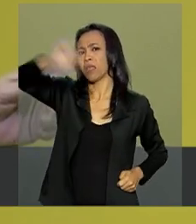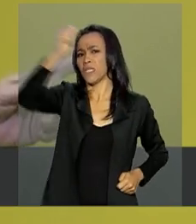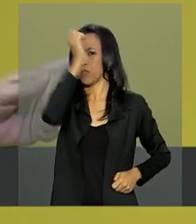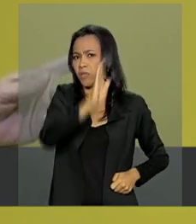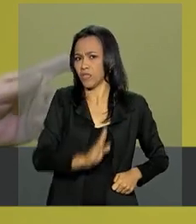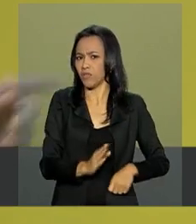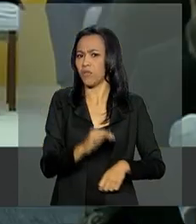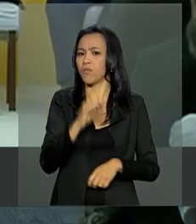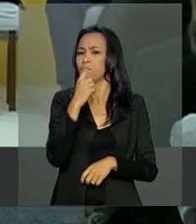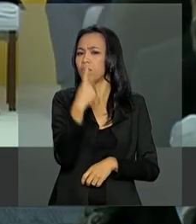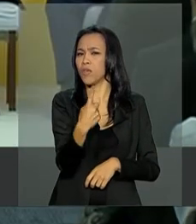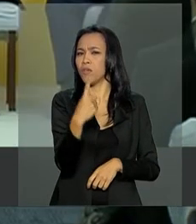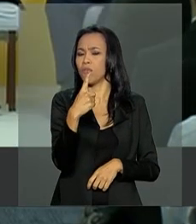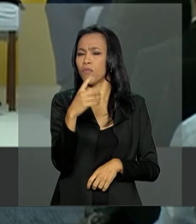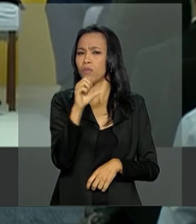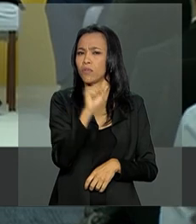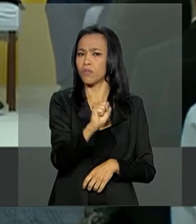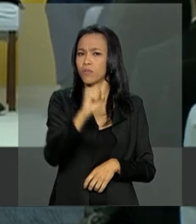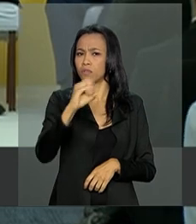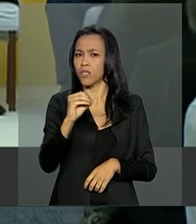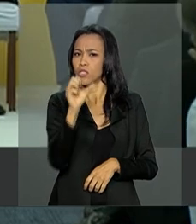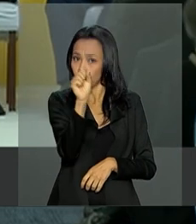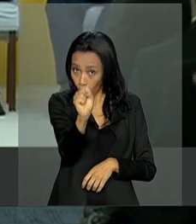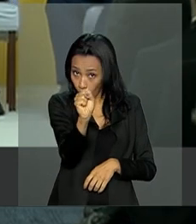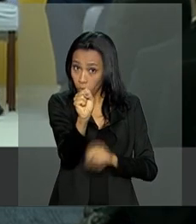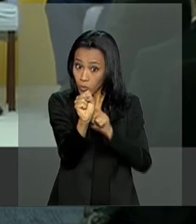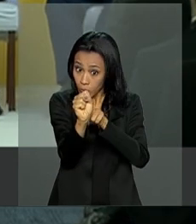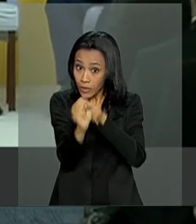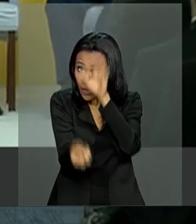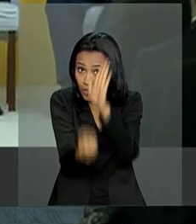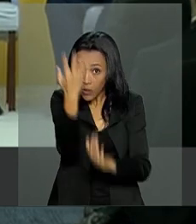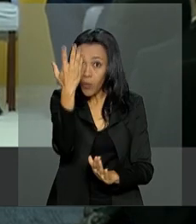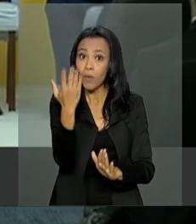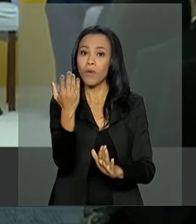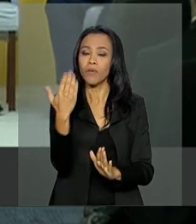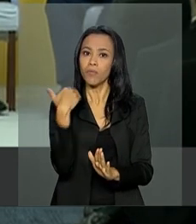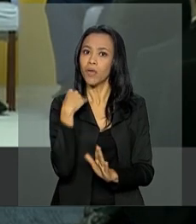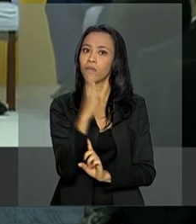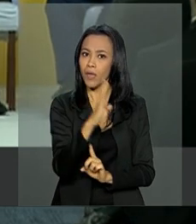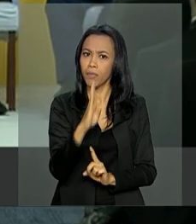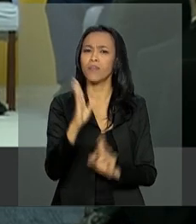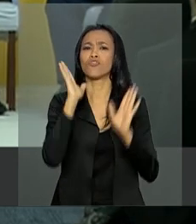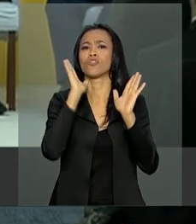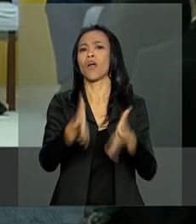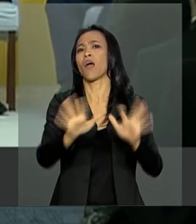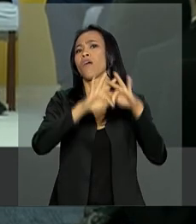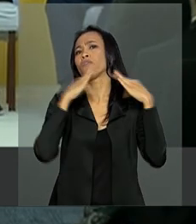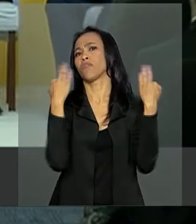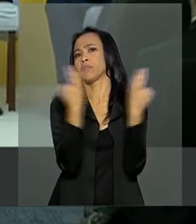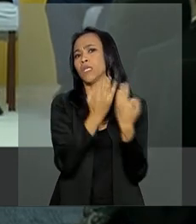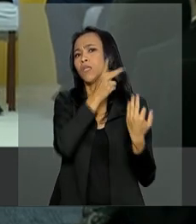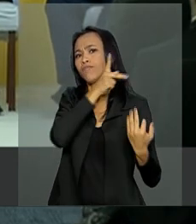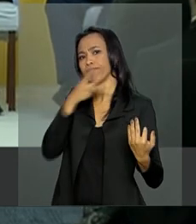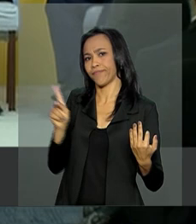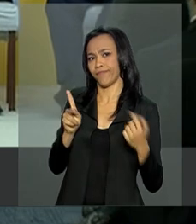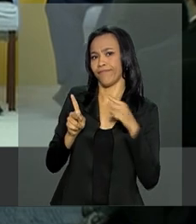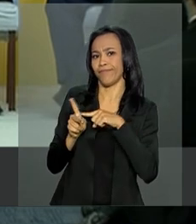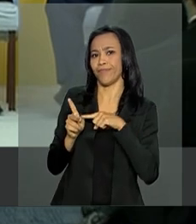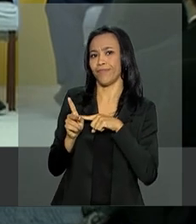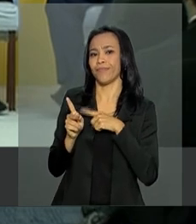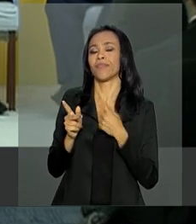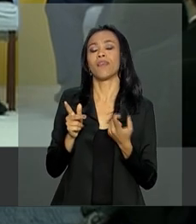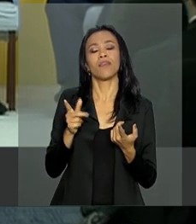né? 1808 que se criou o Banco do Brasil, já havia a presença da família Andrada, que depois